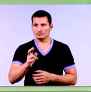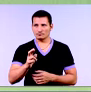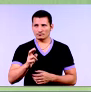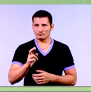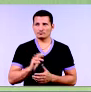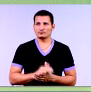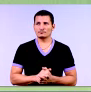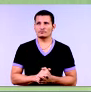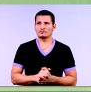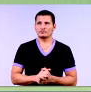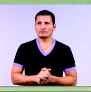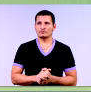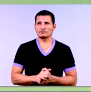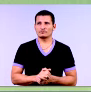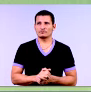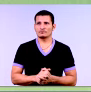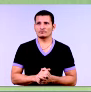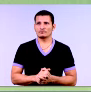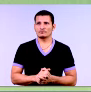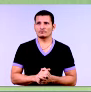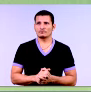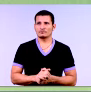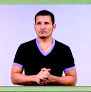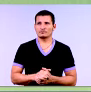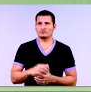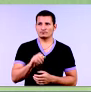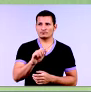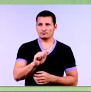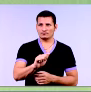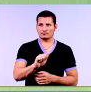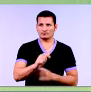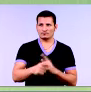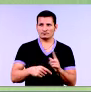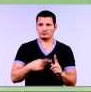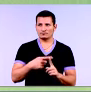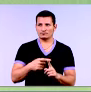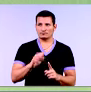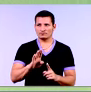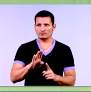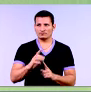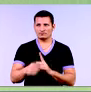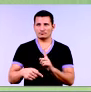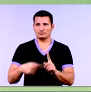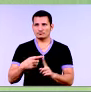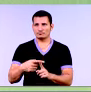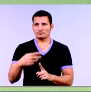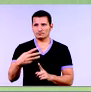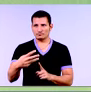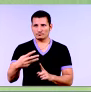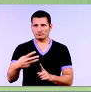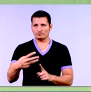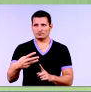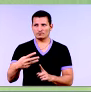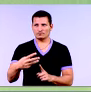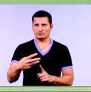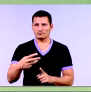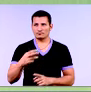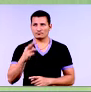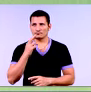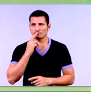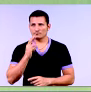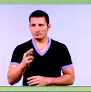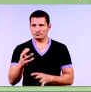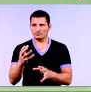A variável A mais B mais 3, que se em cima é 10, com mais 3, o resultado é